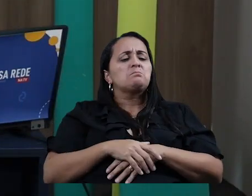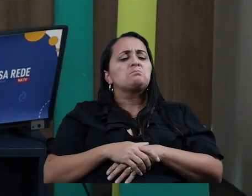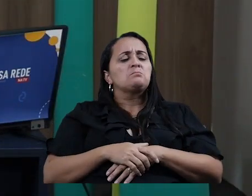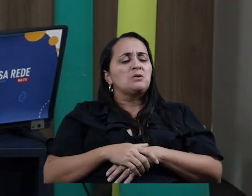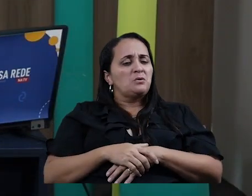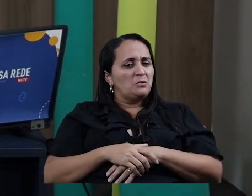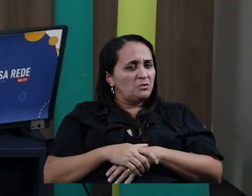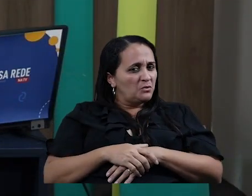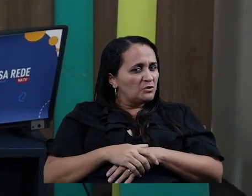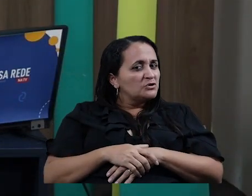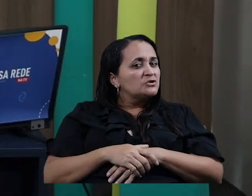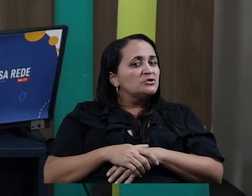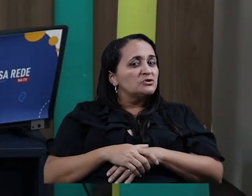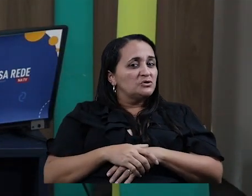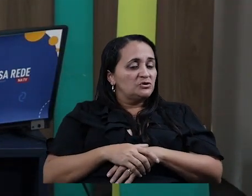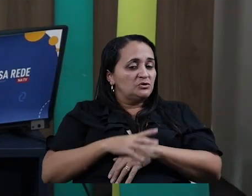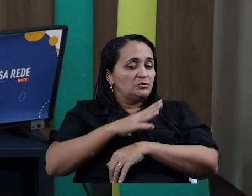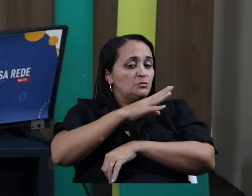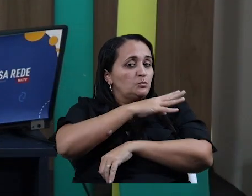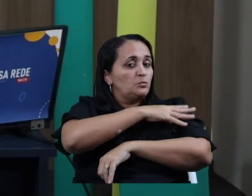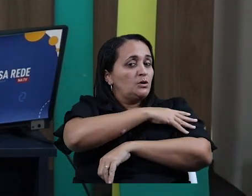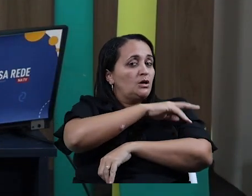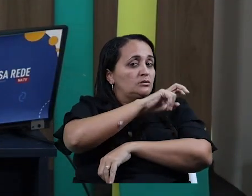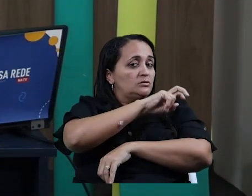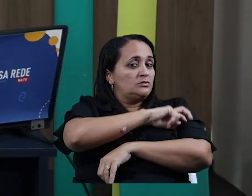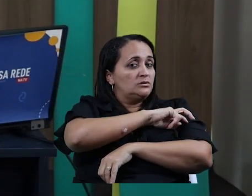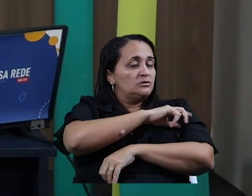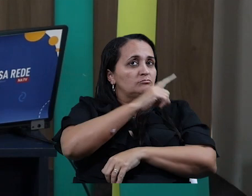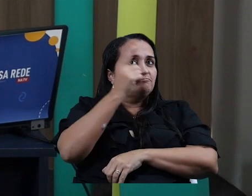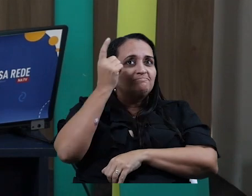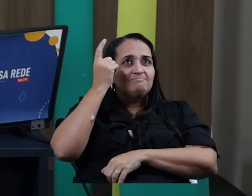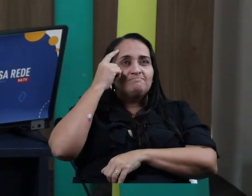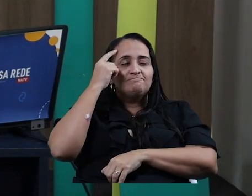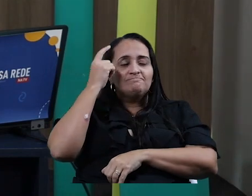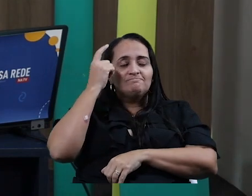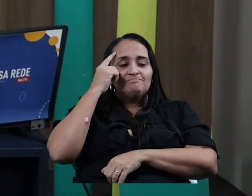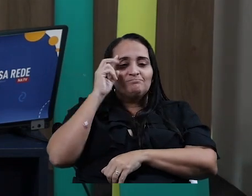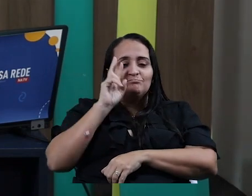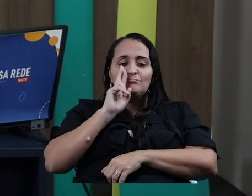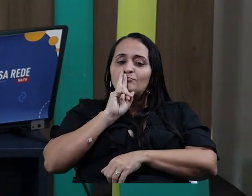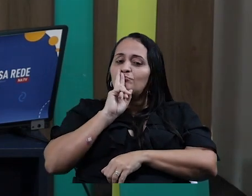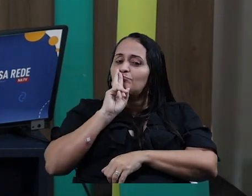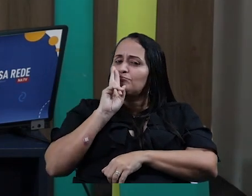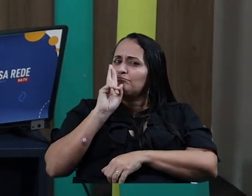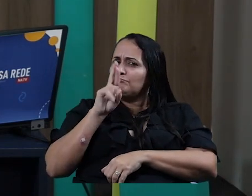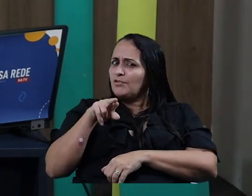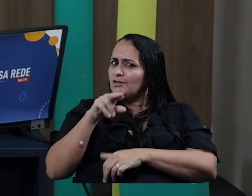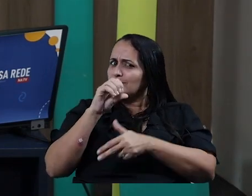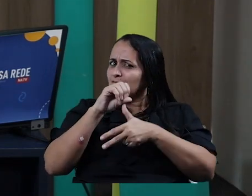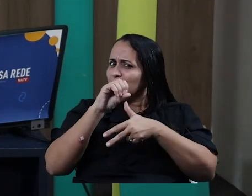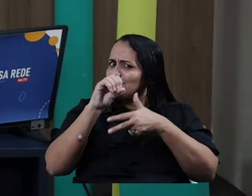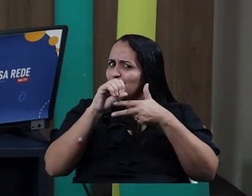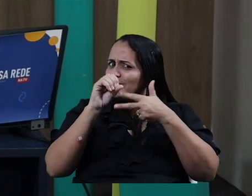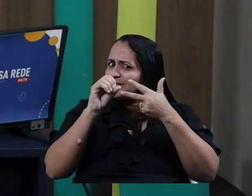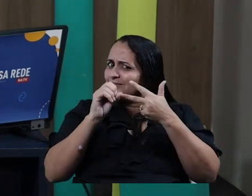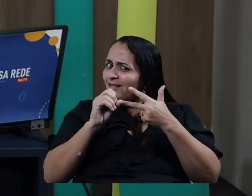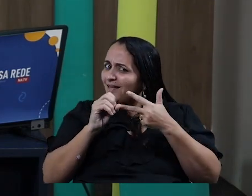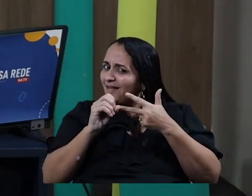2, quarto e quinto ano, você já vai ter competência para responder uma questão de